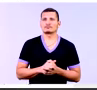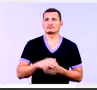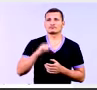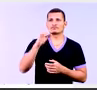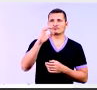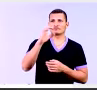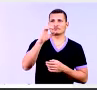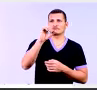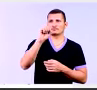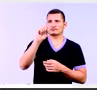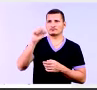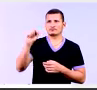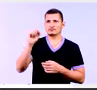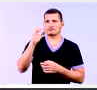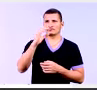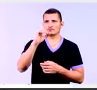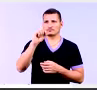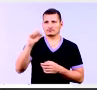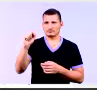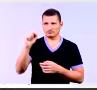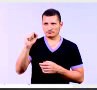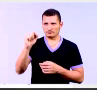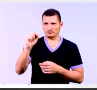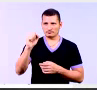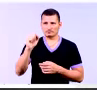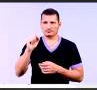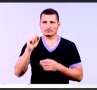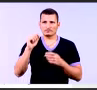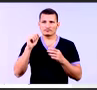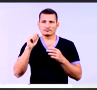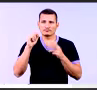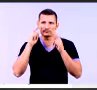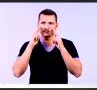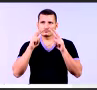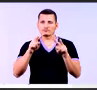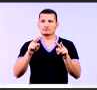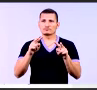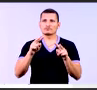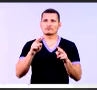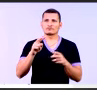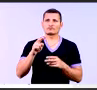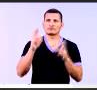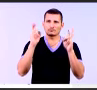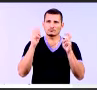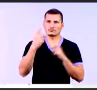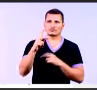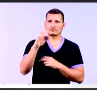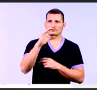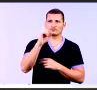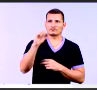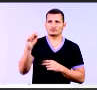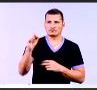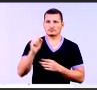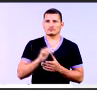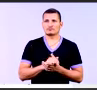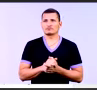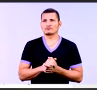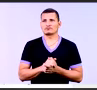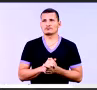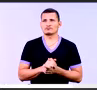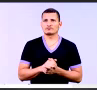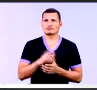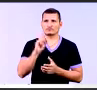voltado para engenharia de criação visual de temas para o CSS. Então, observe que é uma